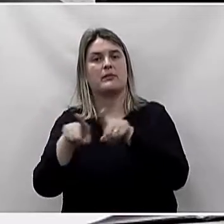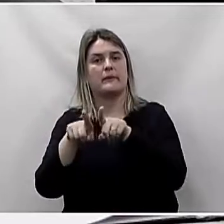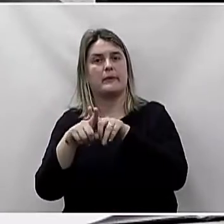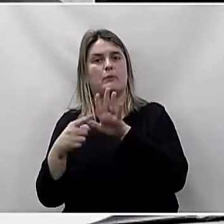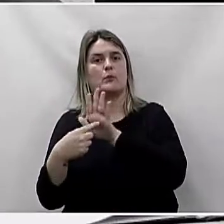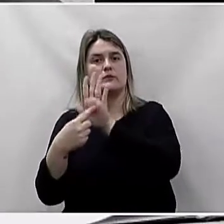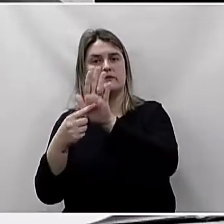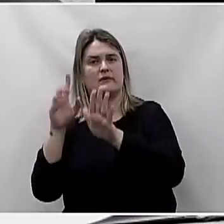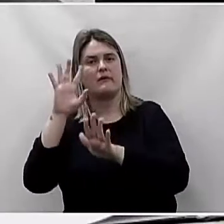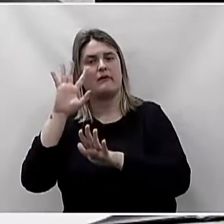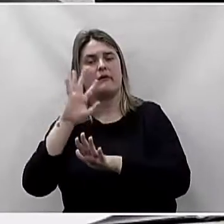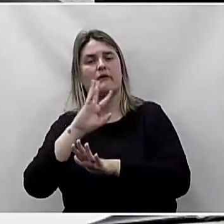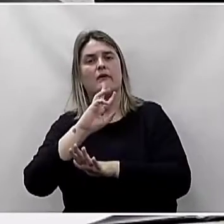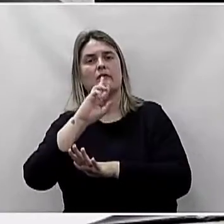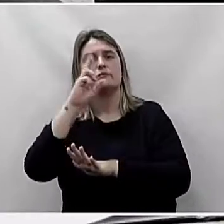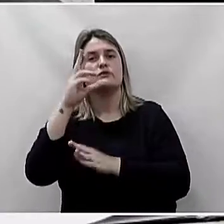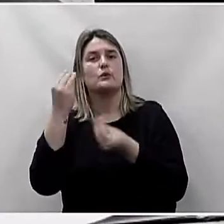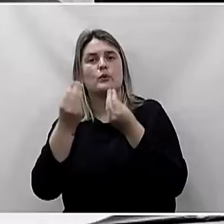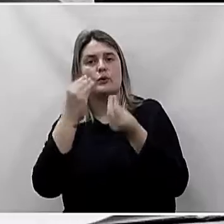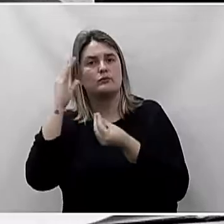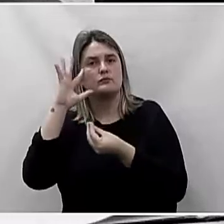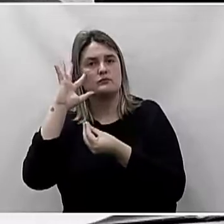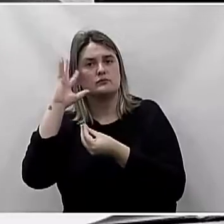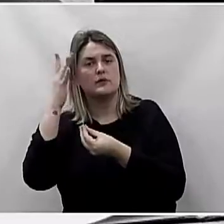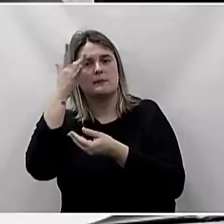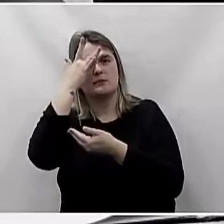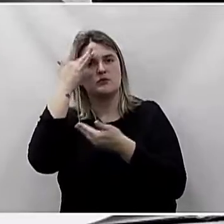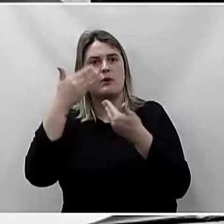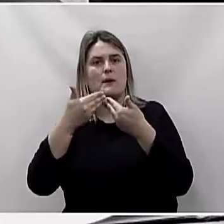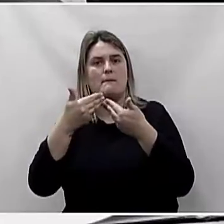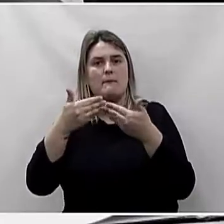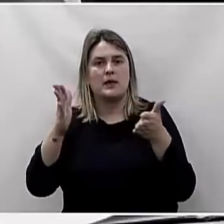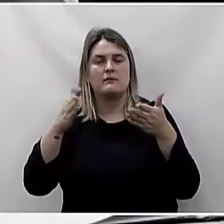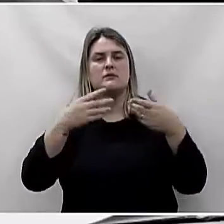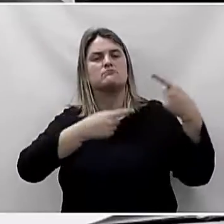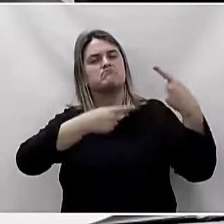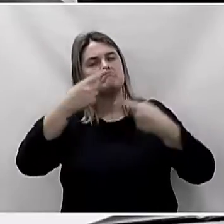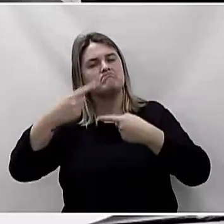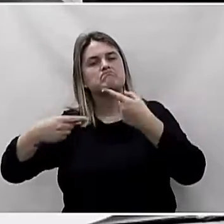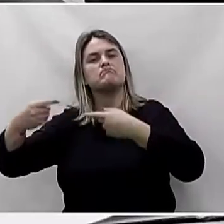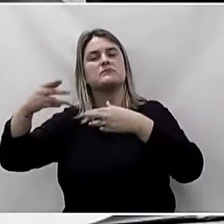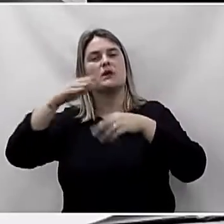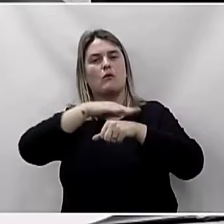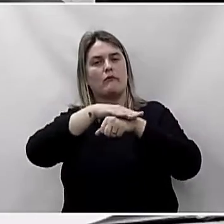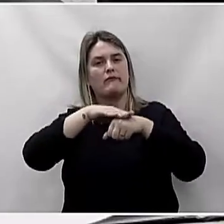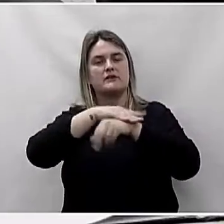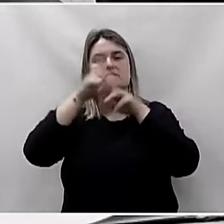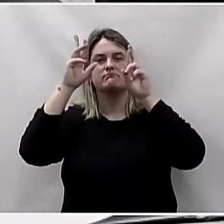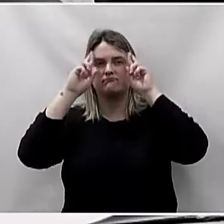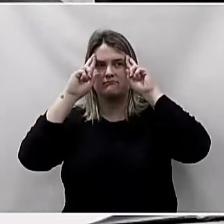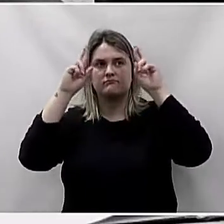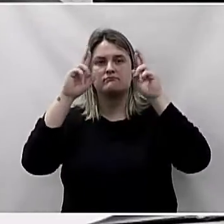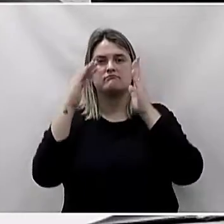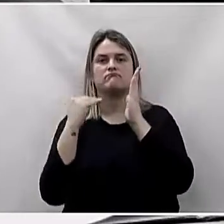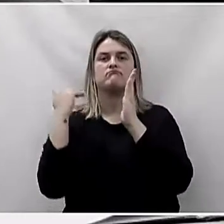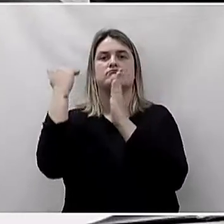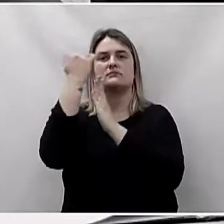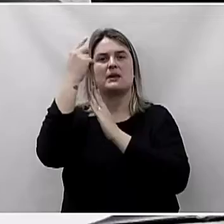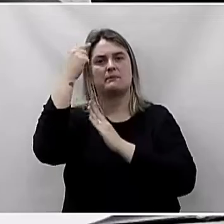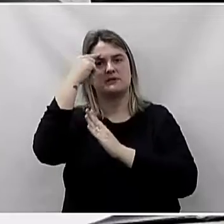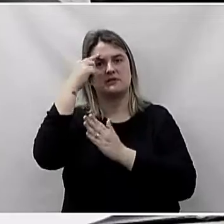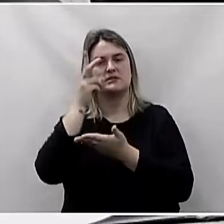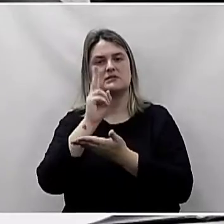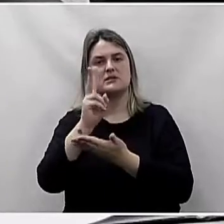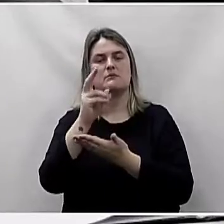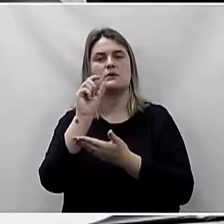precisamos de pessoas que estejam aberto como eu sempre falo no diálogo na conversa no respeito e acima de tudo pensando